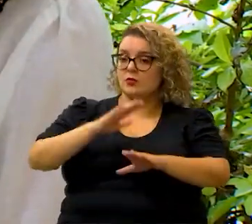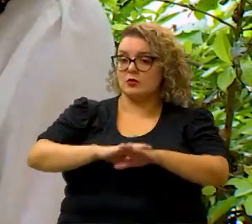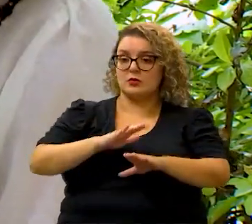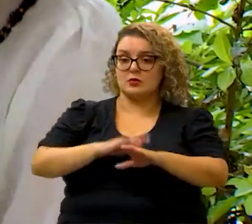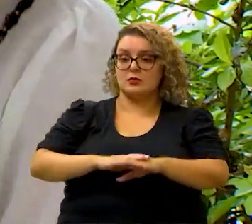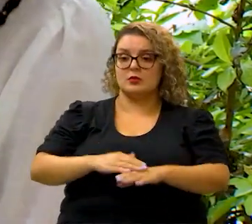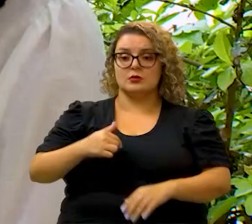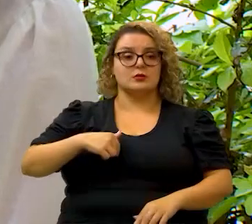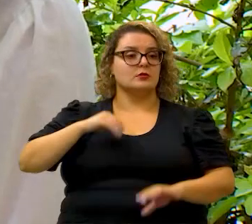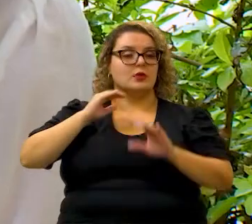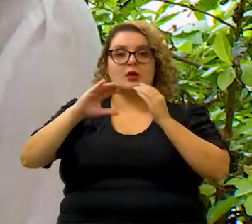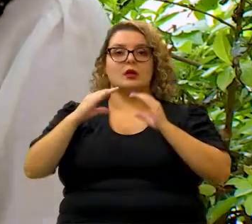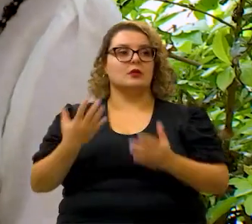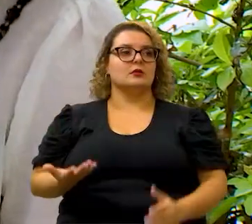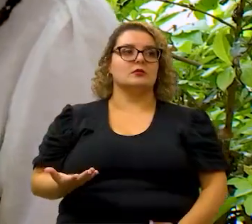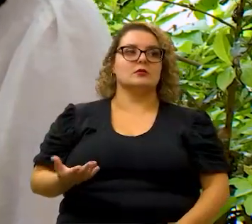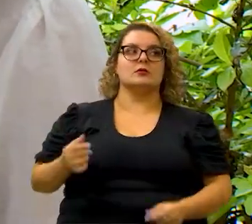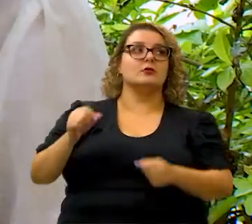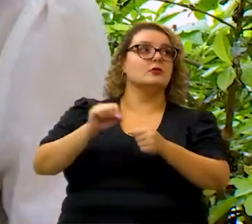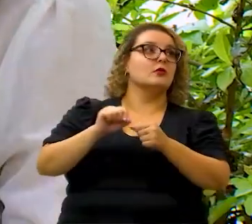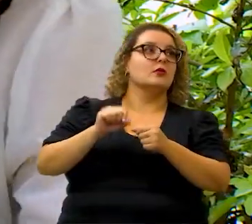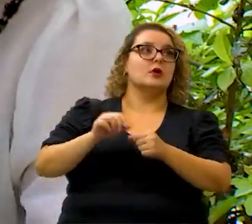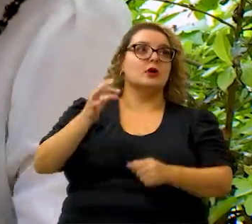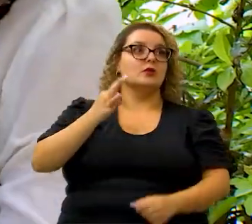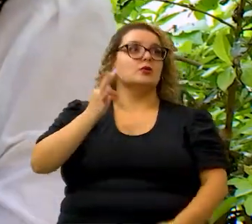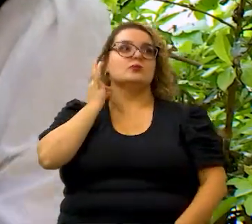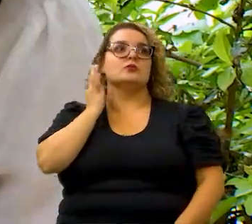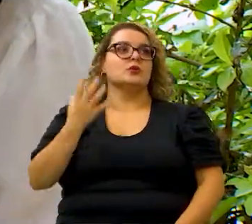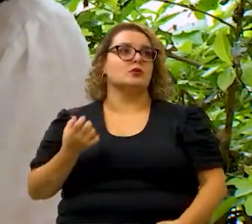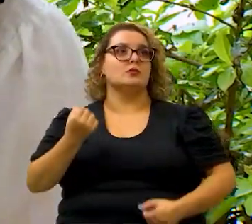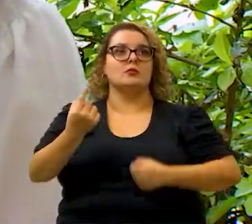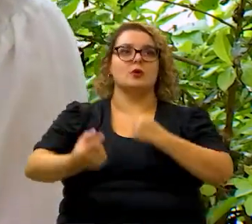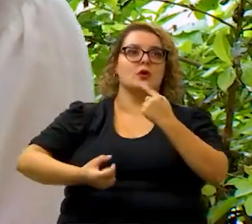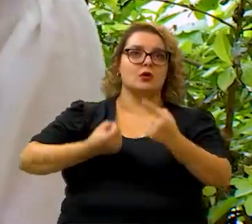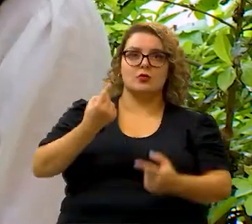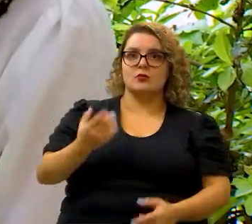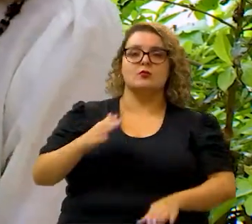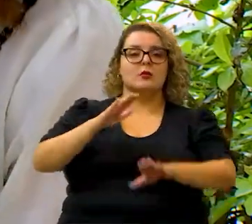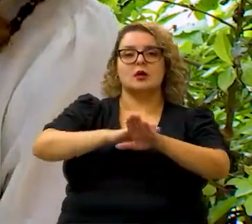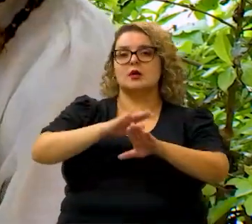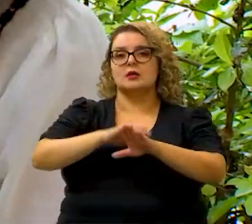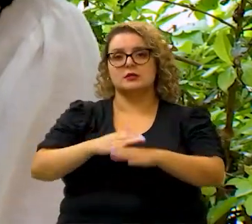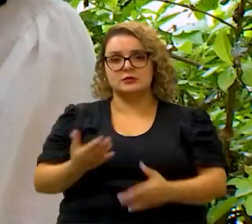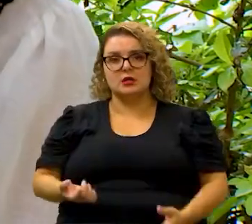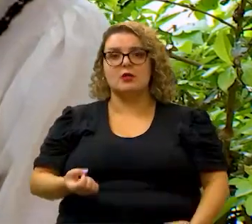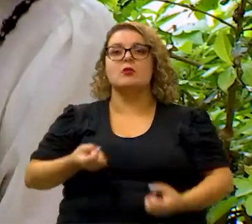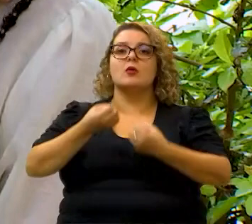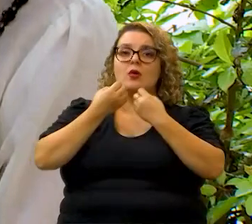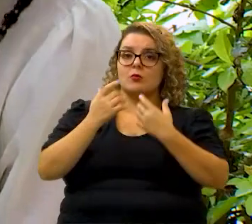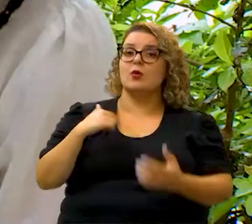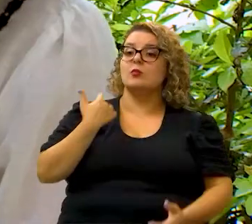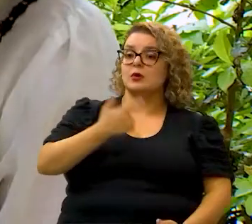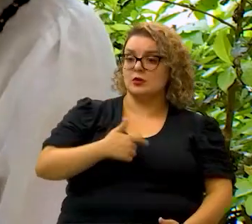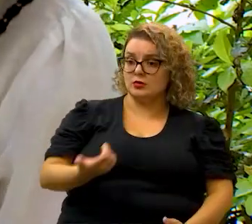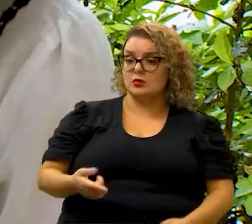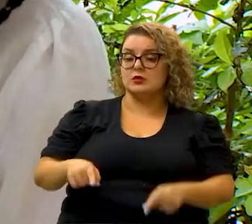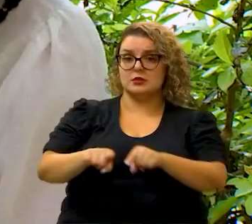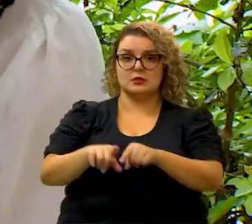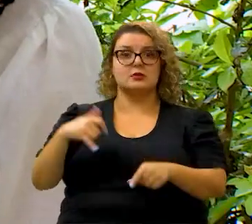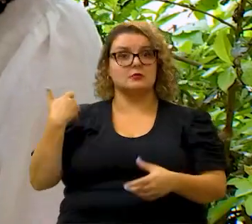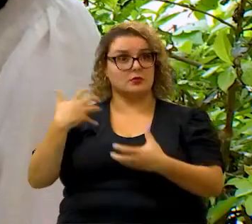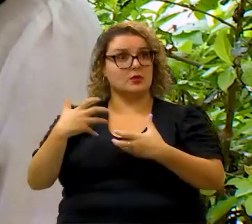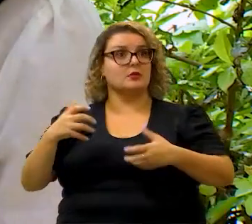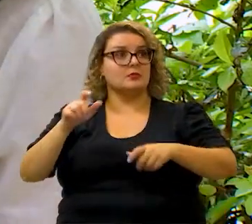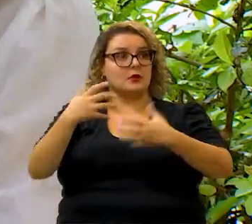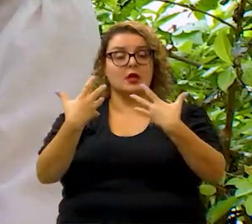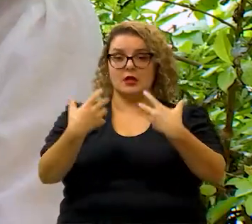seja com alguma ação, né? Eu sei cantar, eu quero, enfim, fazer um bingo, fazer alguma ação. Então, é muito bom para a